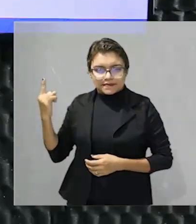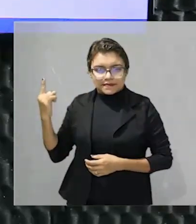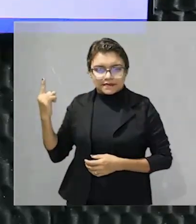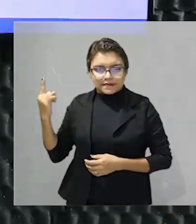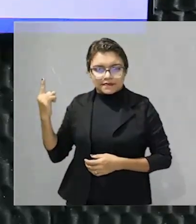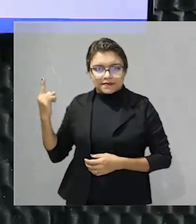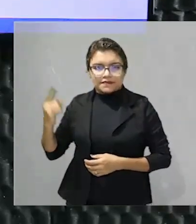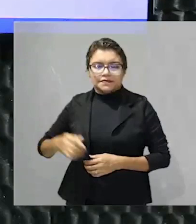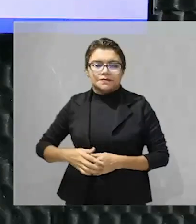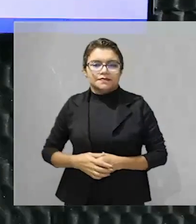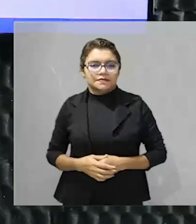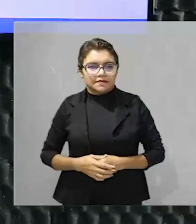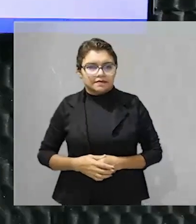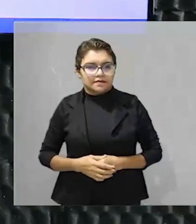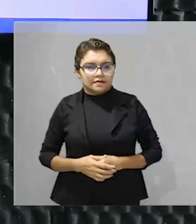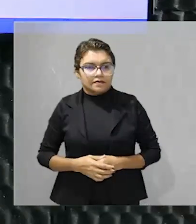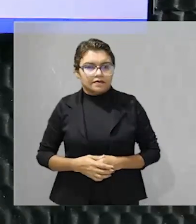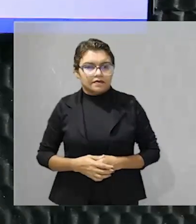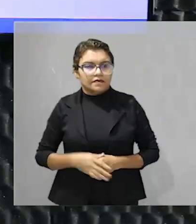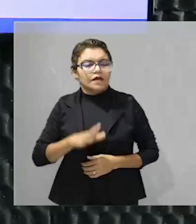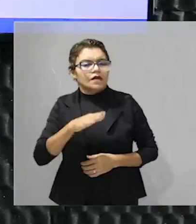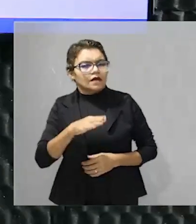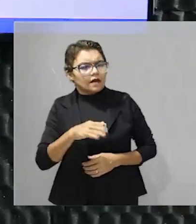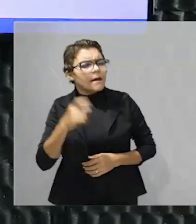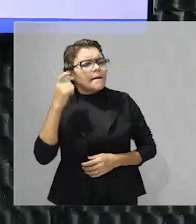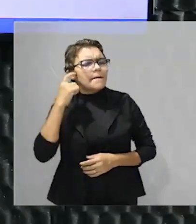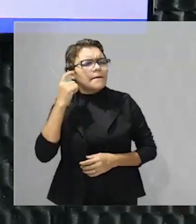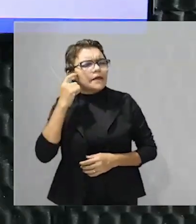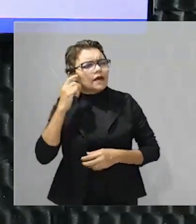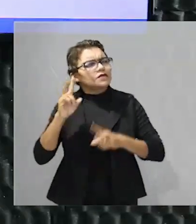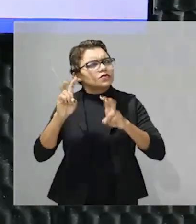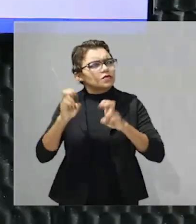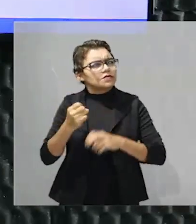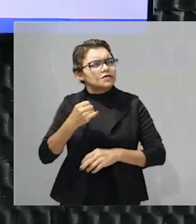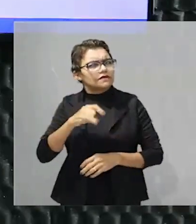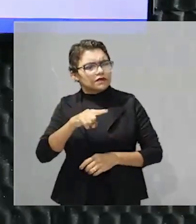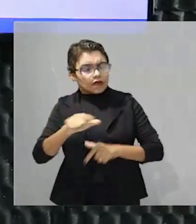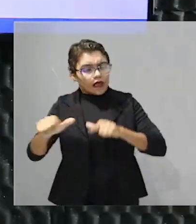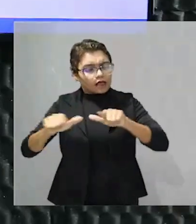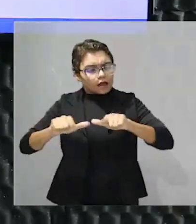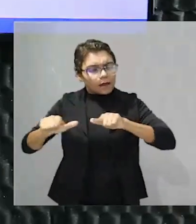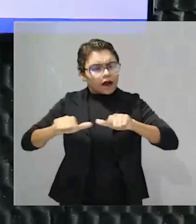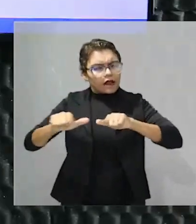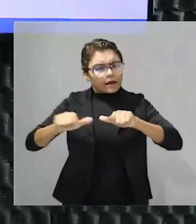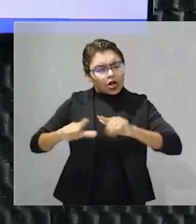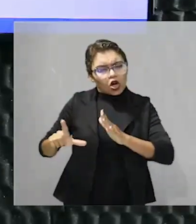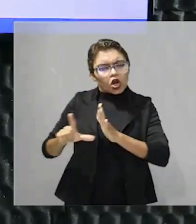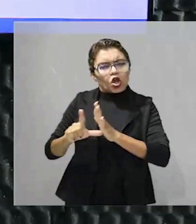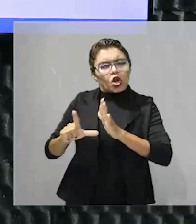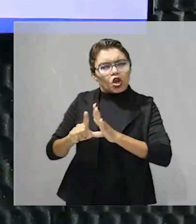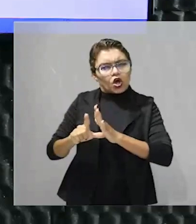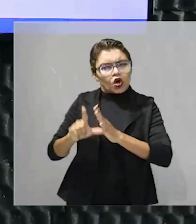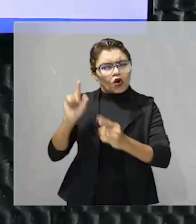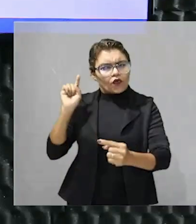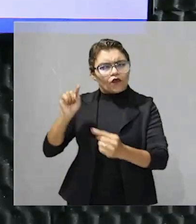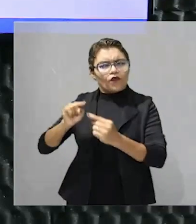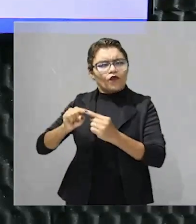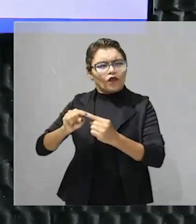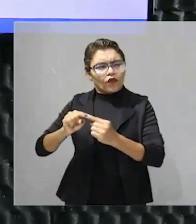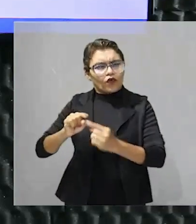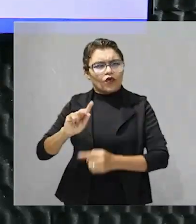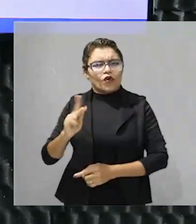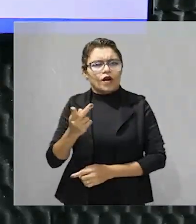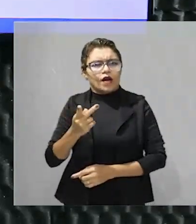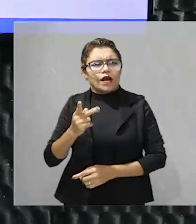week from now. Então, ela está chamando atenção. Pensa um pouquinho a respeito. Se você está trabalhando numa loja voltada para a questão do